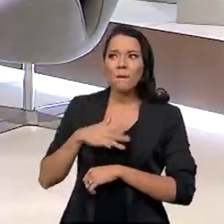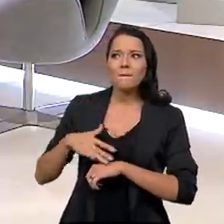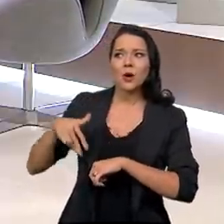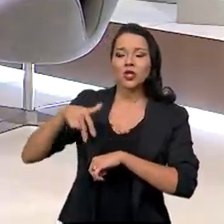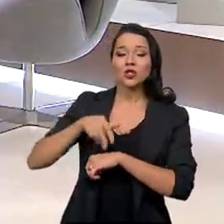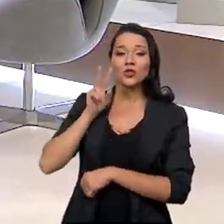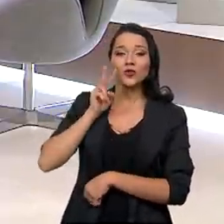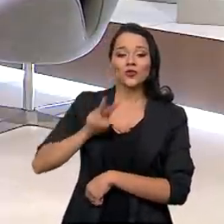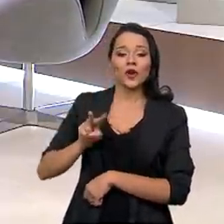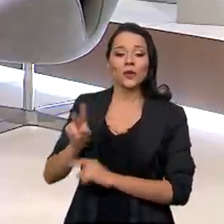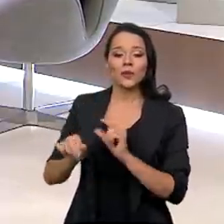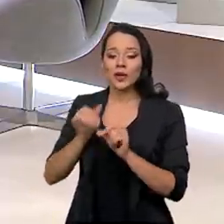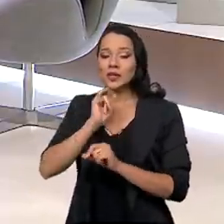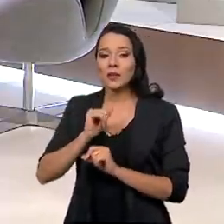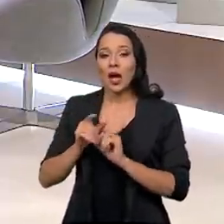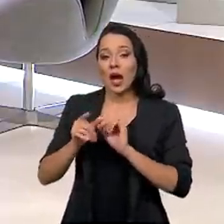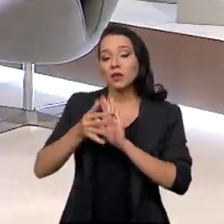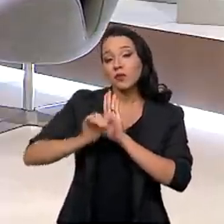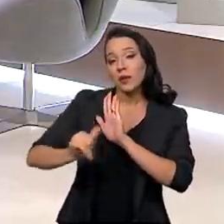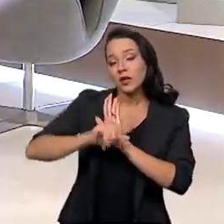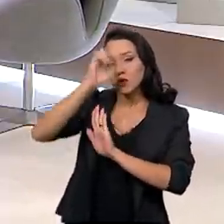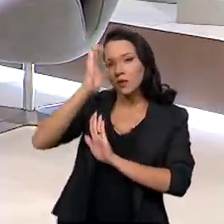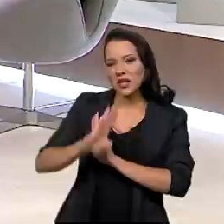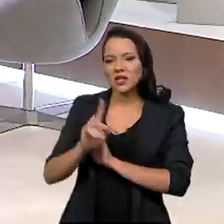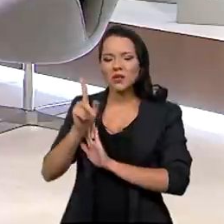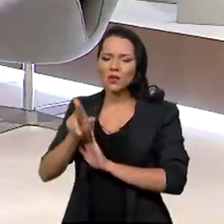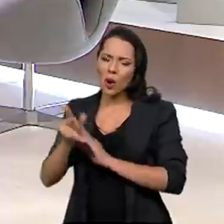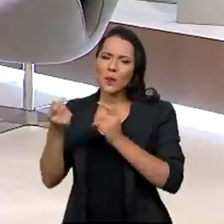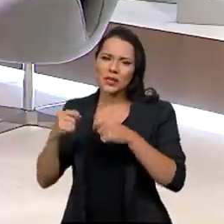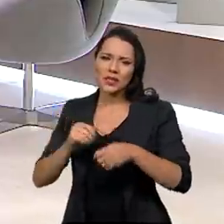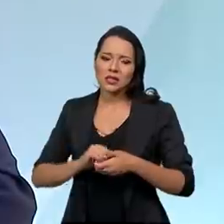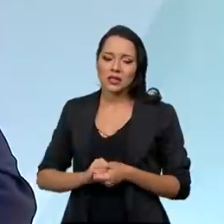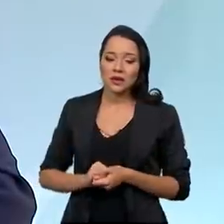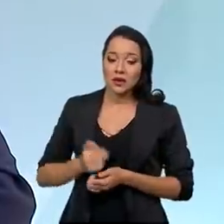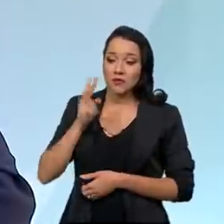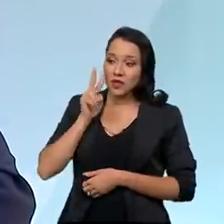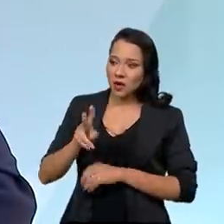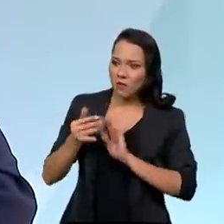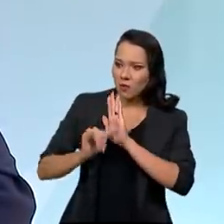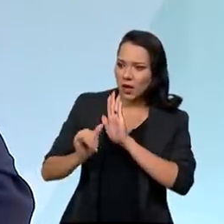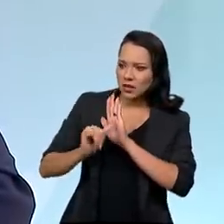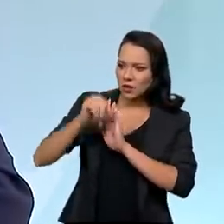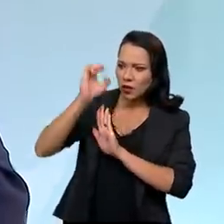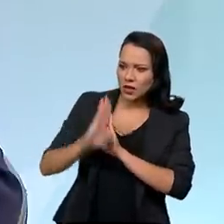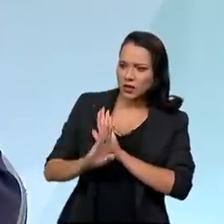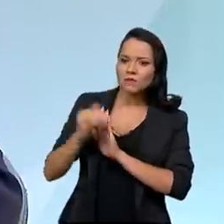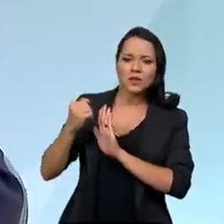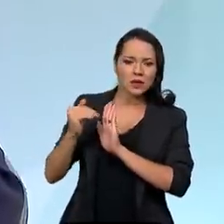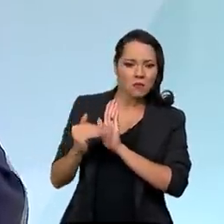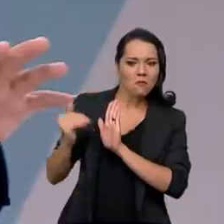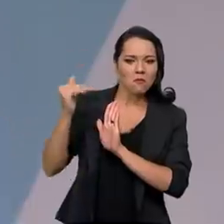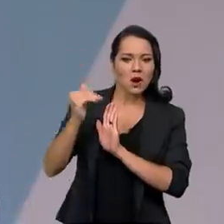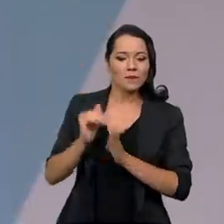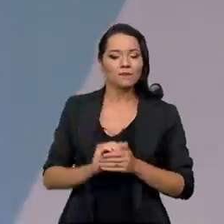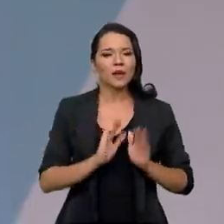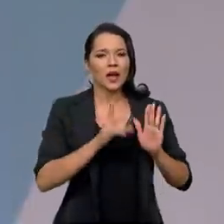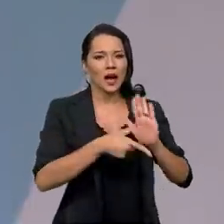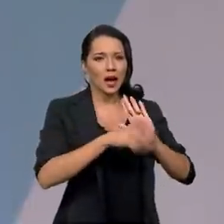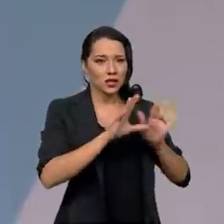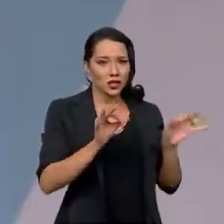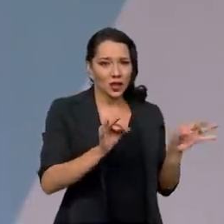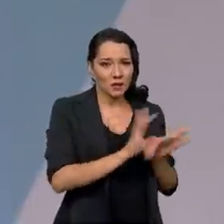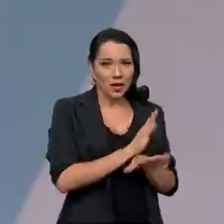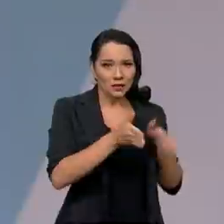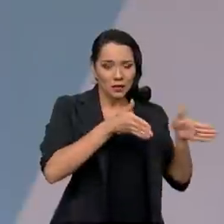de olhar a publicação brasileira como um devir, como aquilo que a gente precisa, de fato, alcançar. Agora, antes de encerrar esse